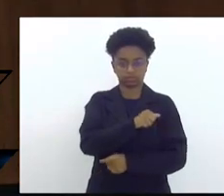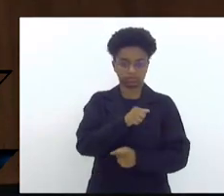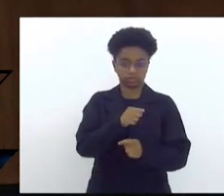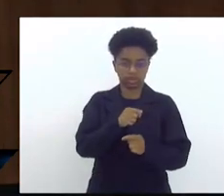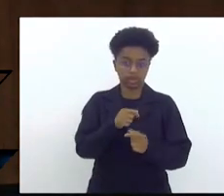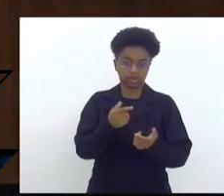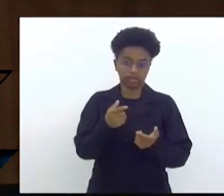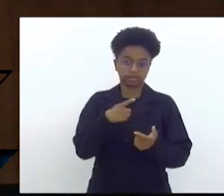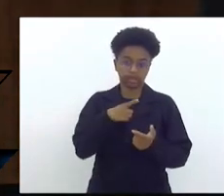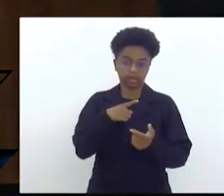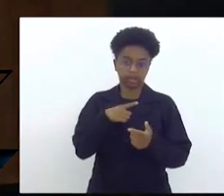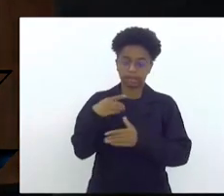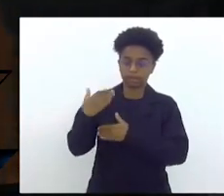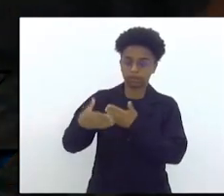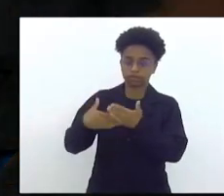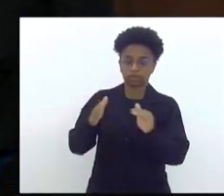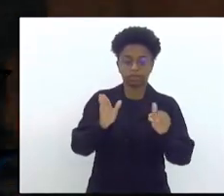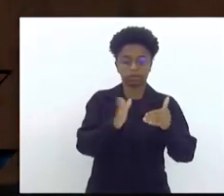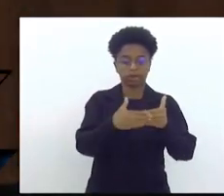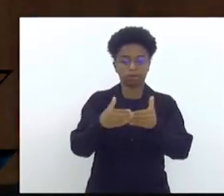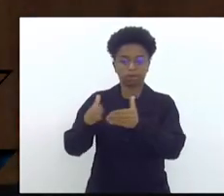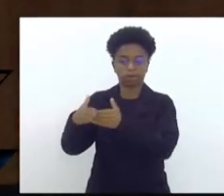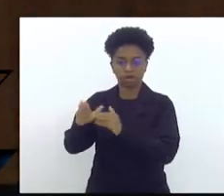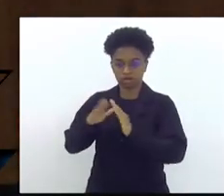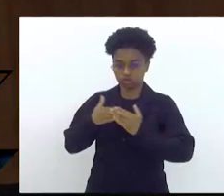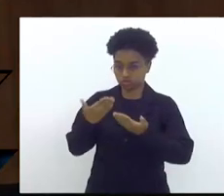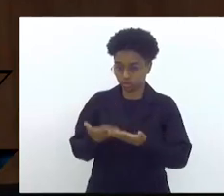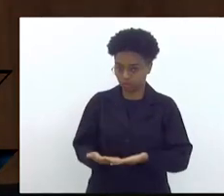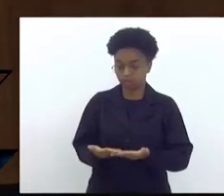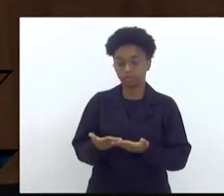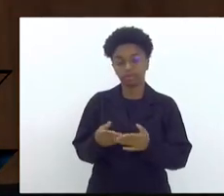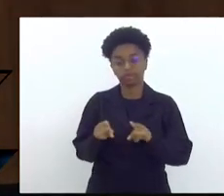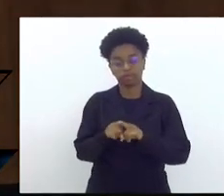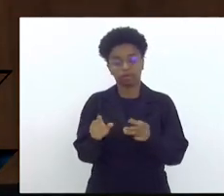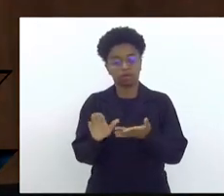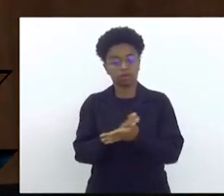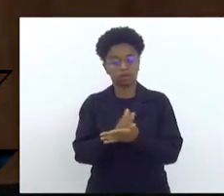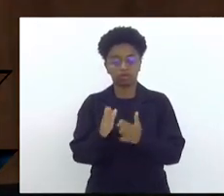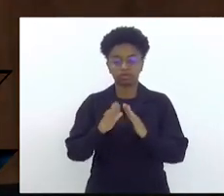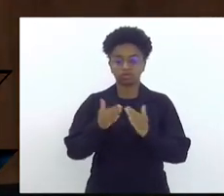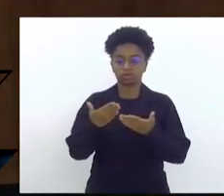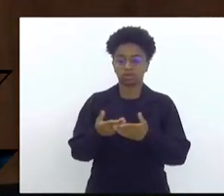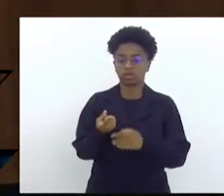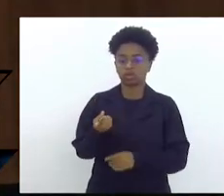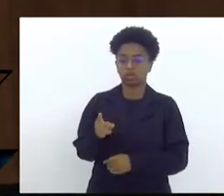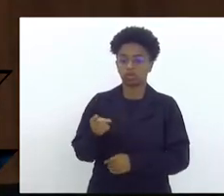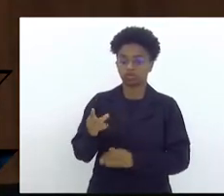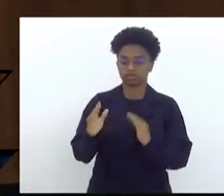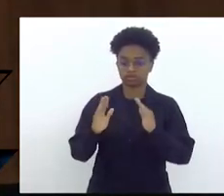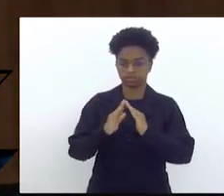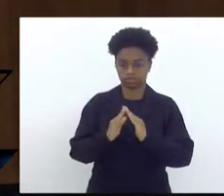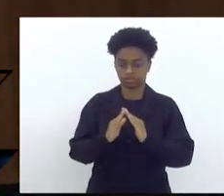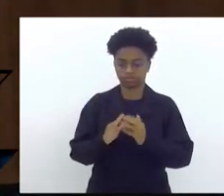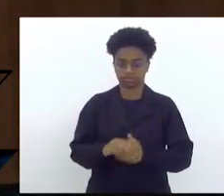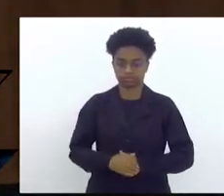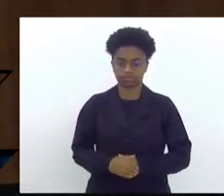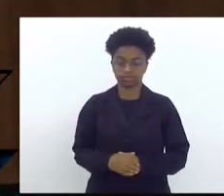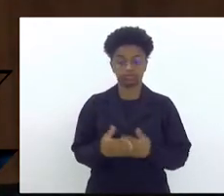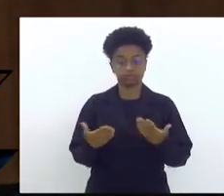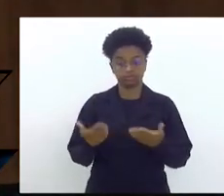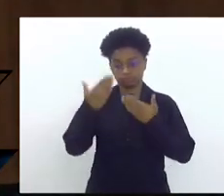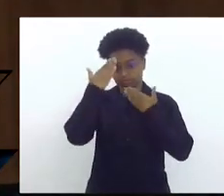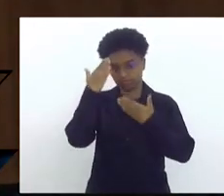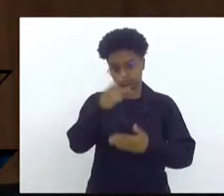de qualidade a um processo fechamento de escolas e muitas das escolas São distante da casa dos lares dos Estudantes Muito obrigado